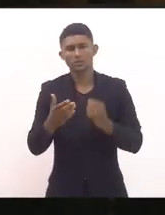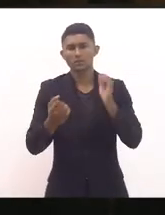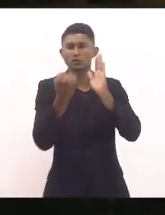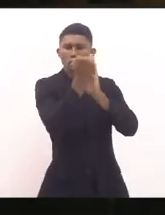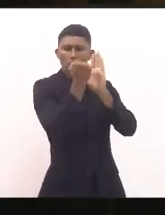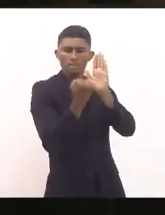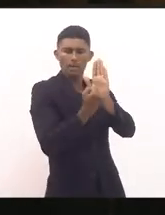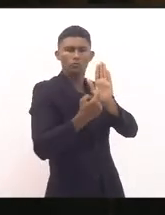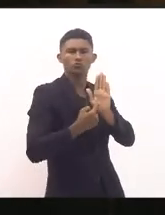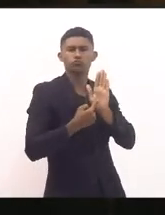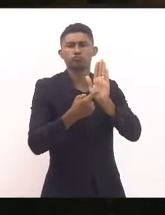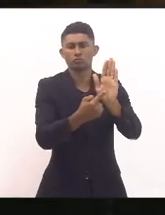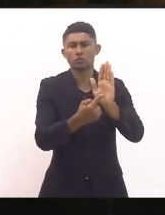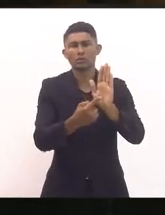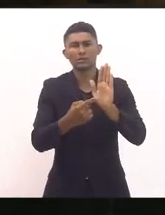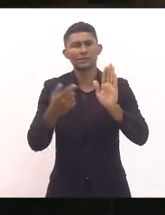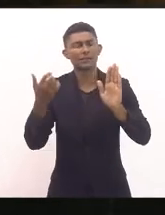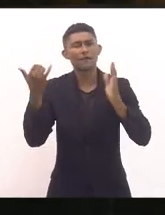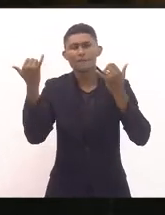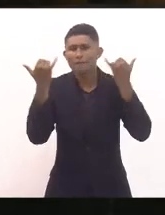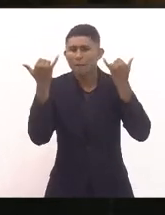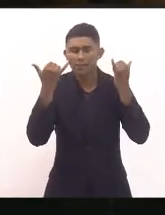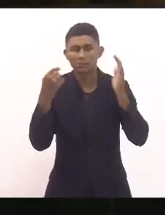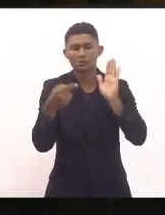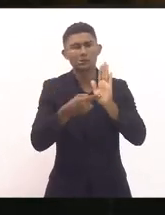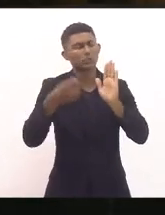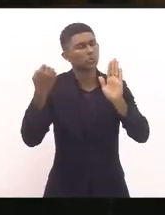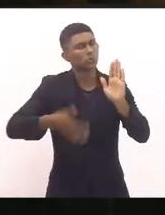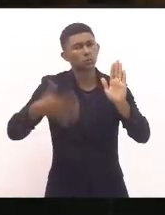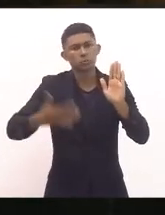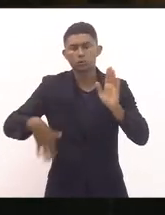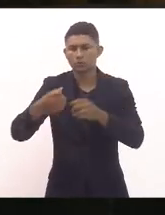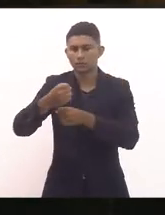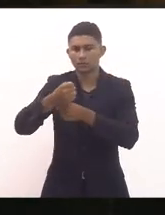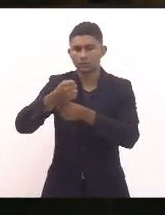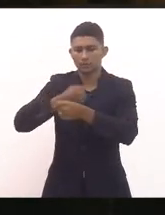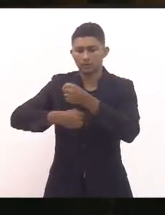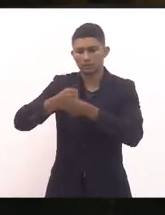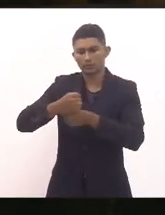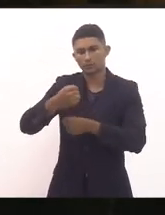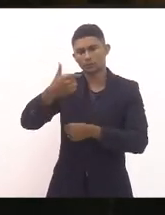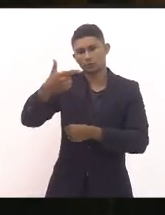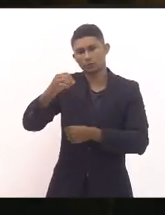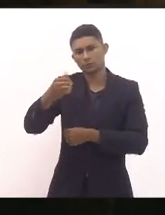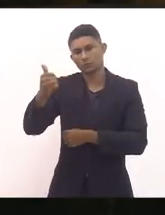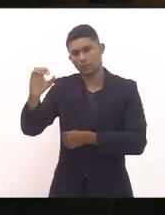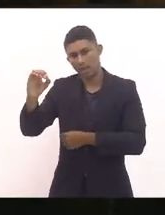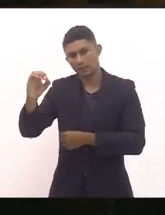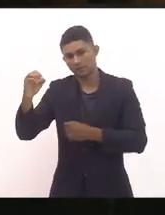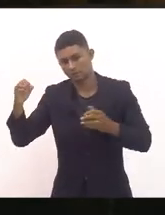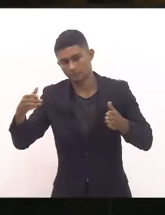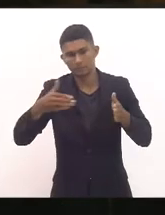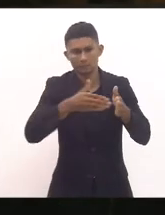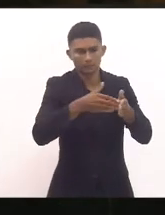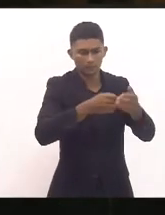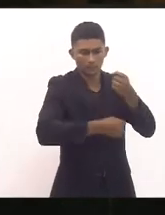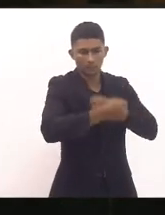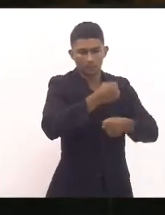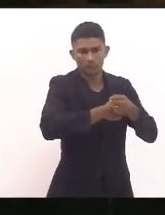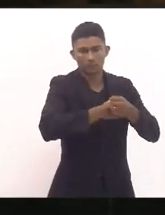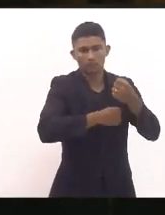trouxe dados alarmantes. Entre 2010 e 2019, ocorreram no Brasil